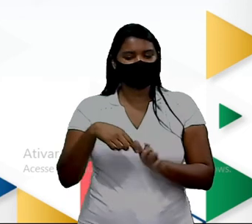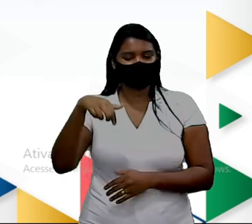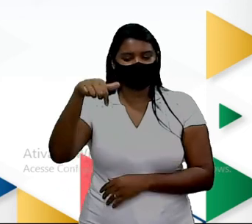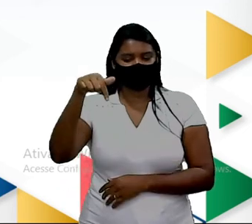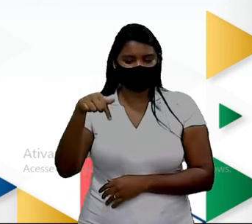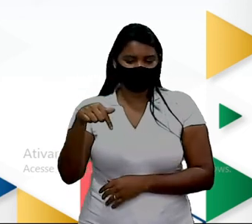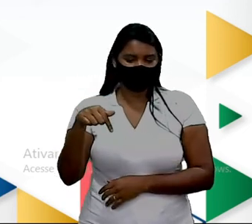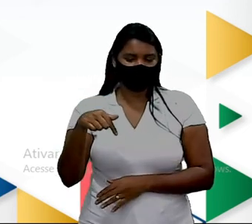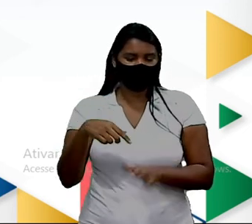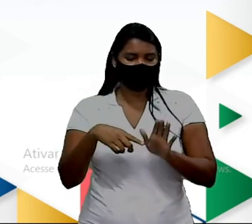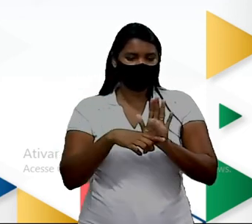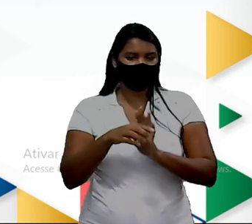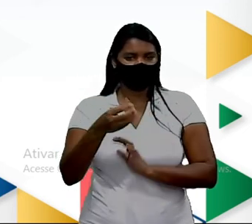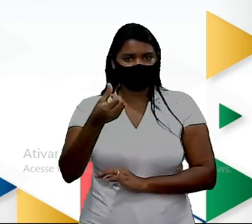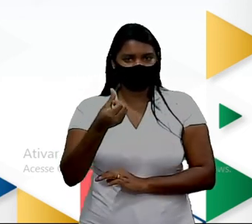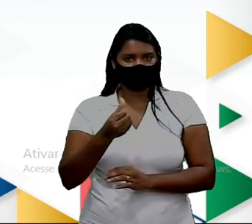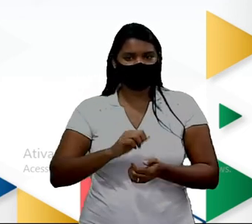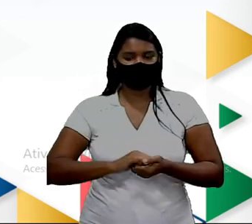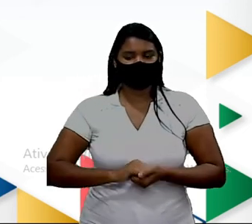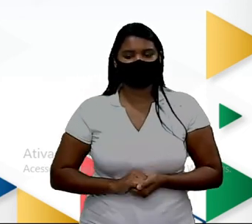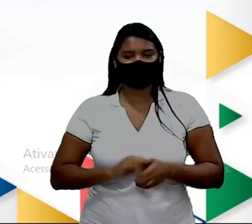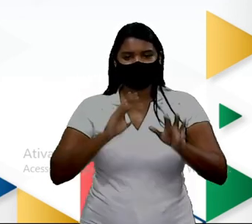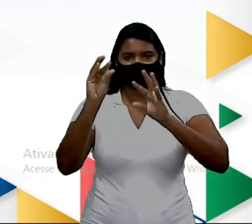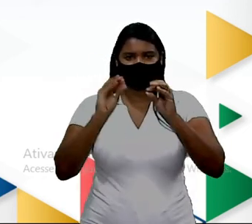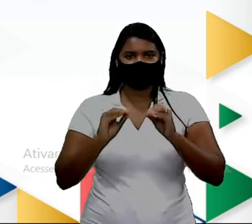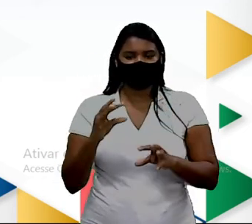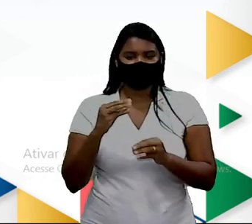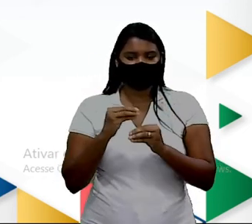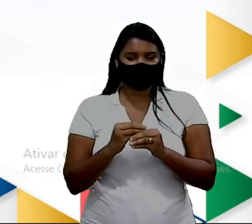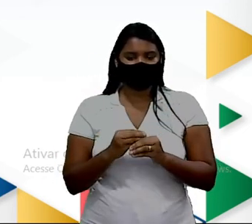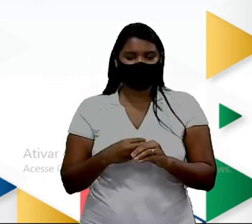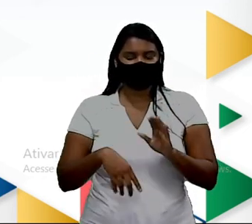sabe, vai dar menos 6. Por quê? Joguinho de sinal.